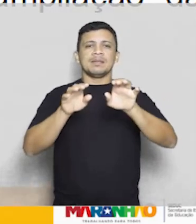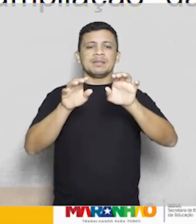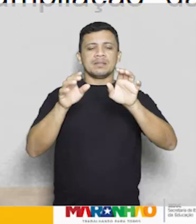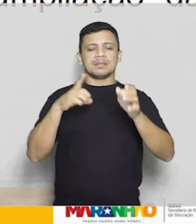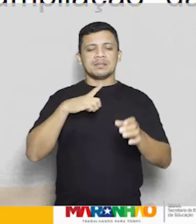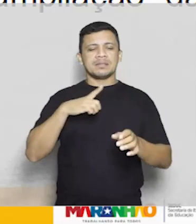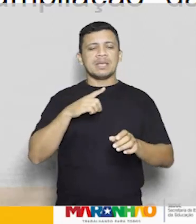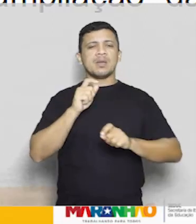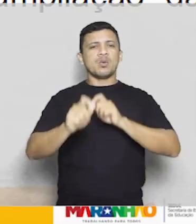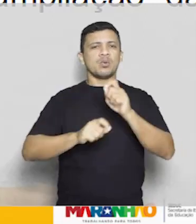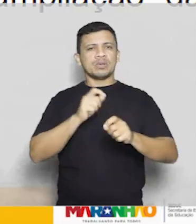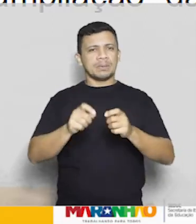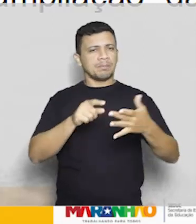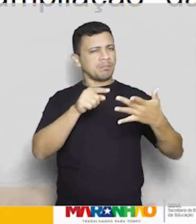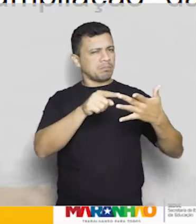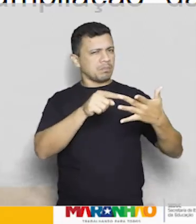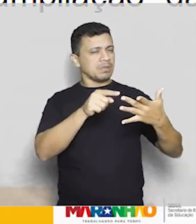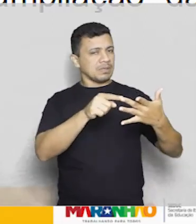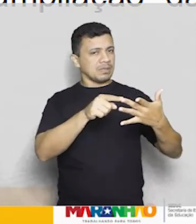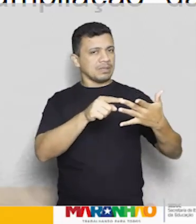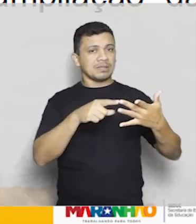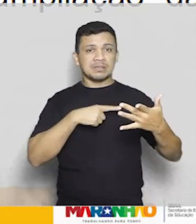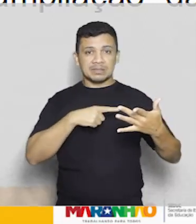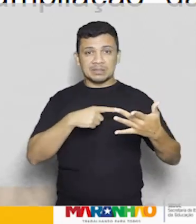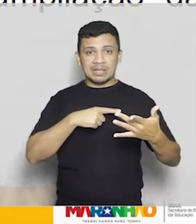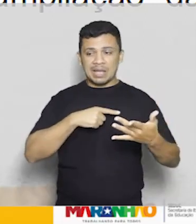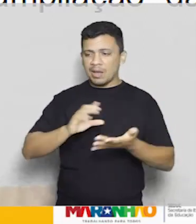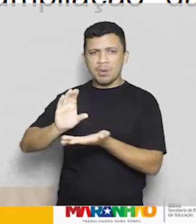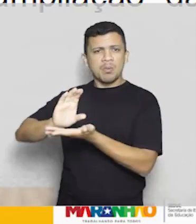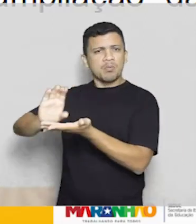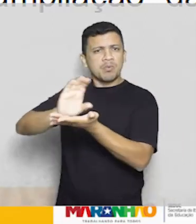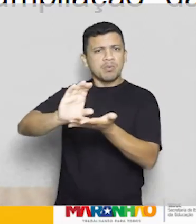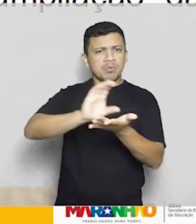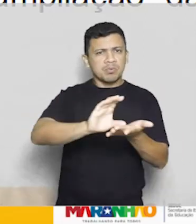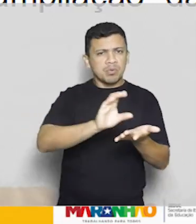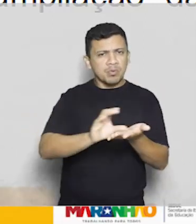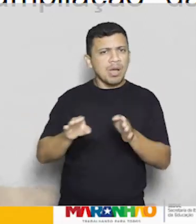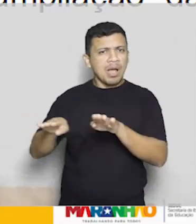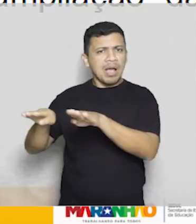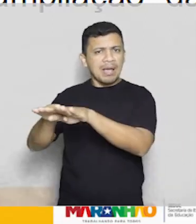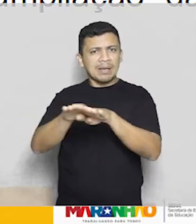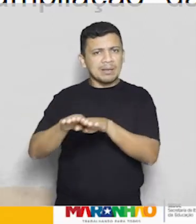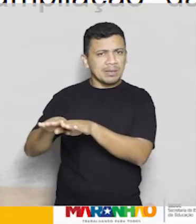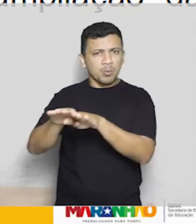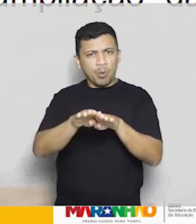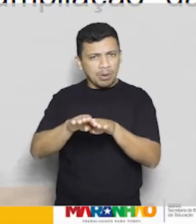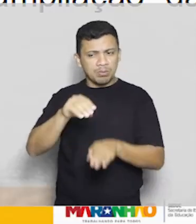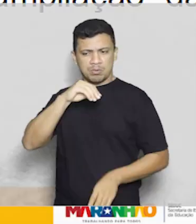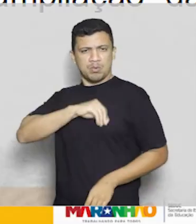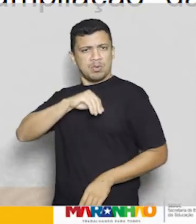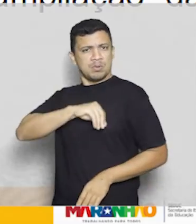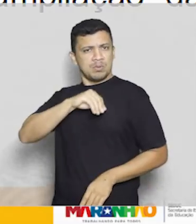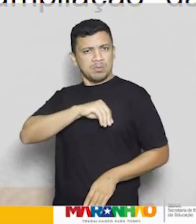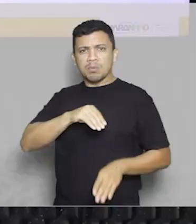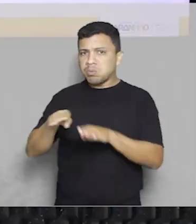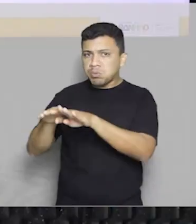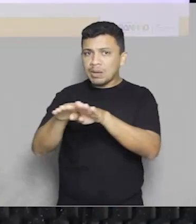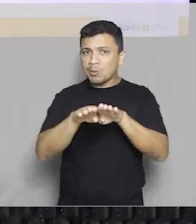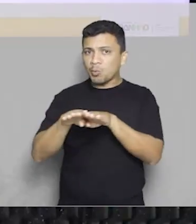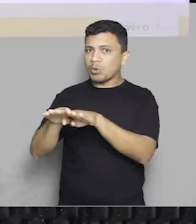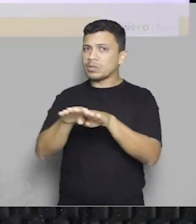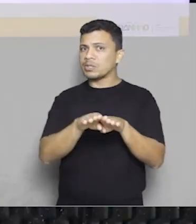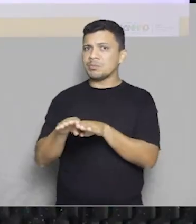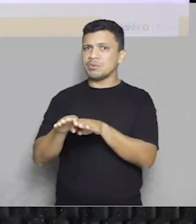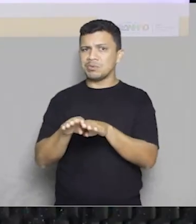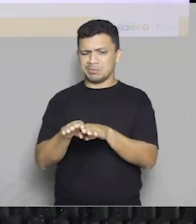distribuição equânime de renda. Opa, parou. Equânime. Equânime tem a ver com igualdade, né? Com equalização. Então já